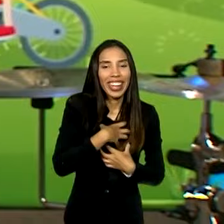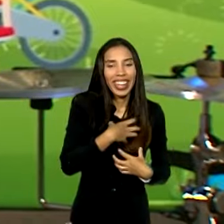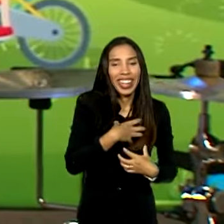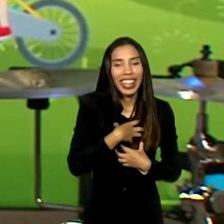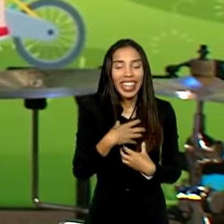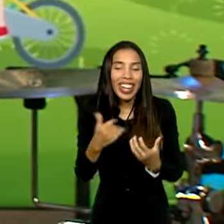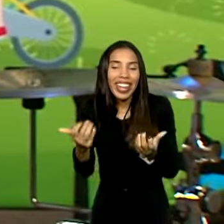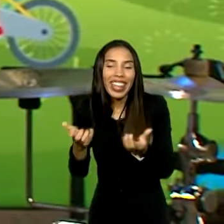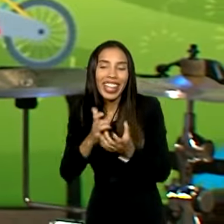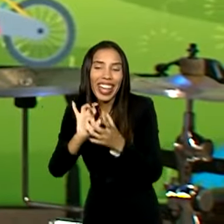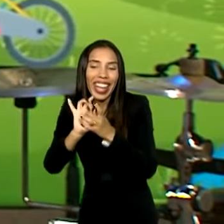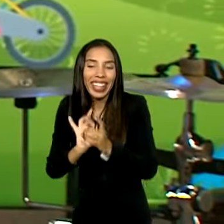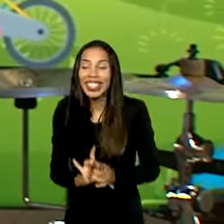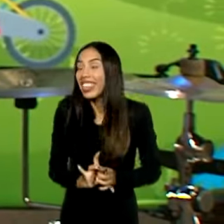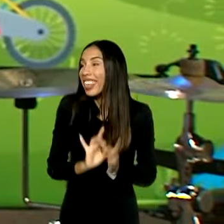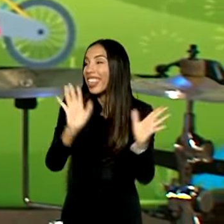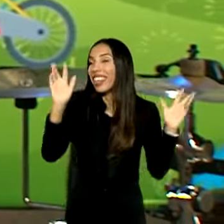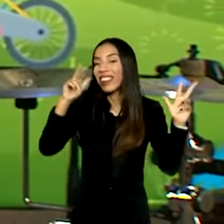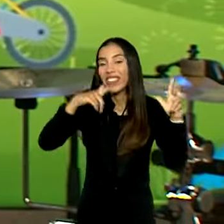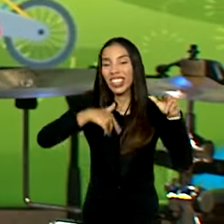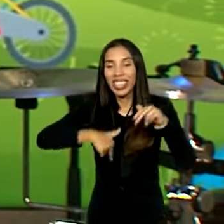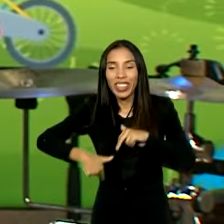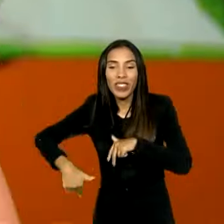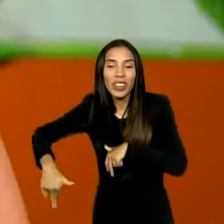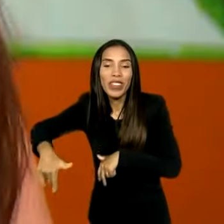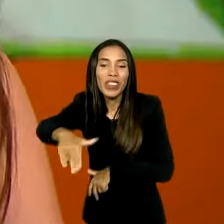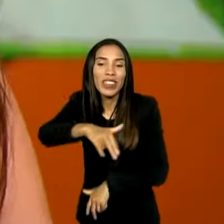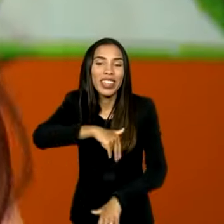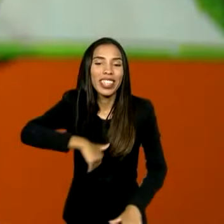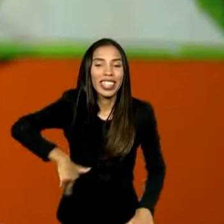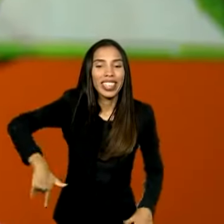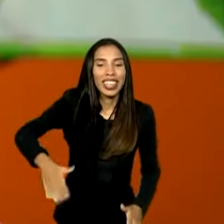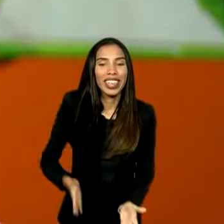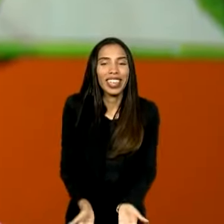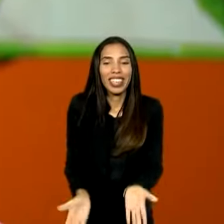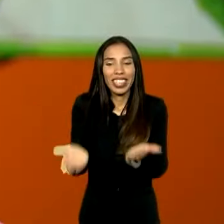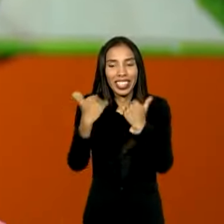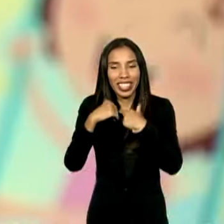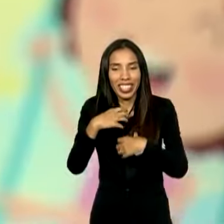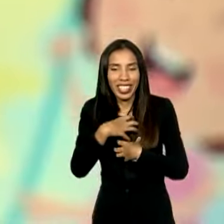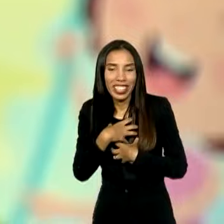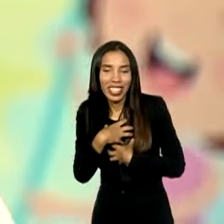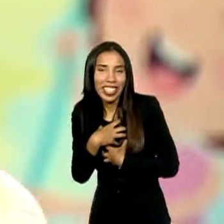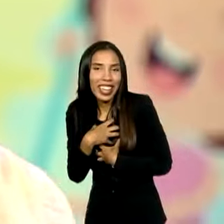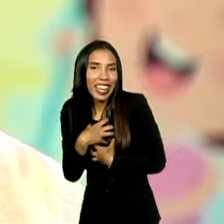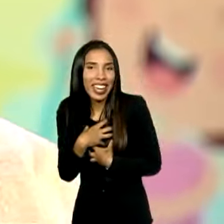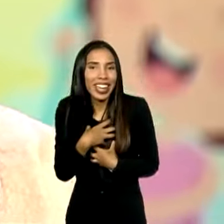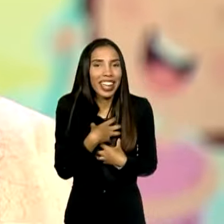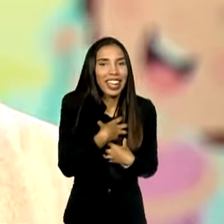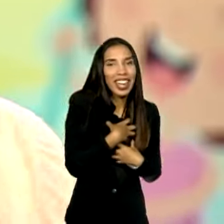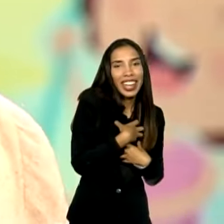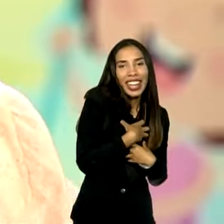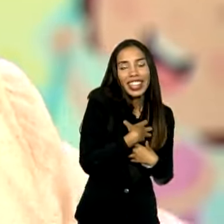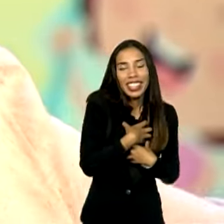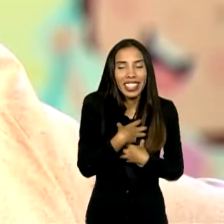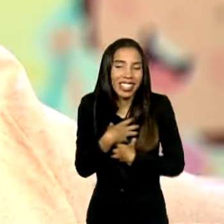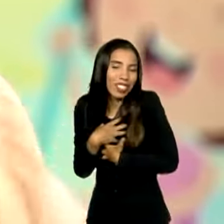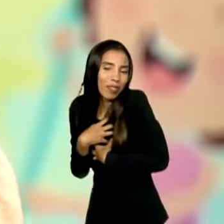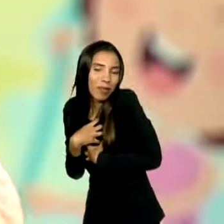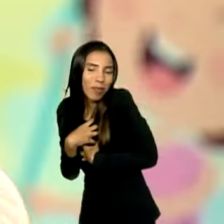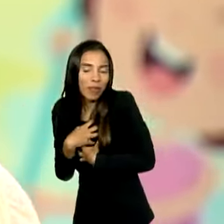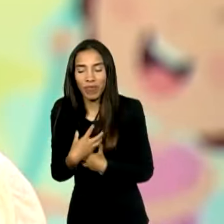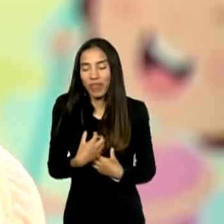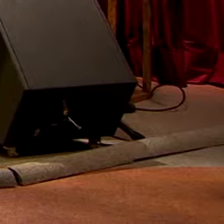E quer andar solto no mato, mas vive trancado bem